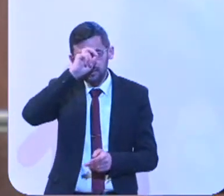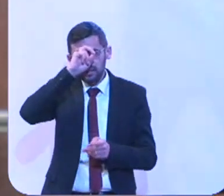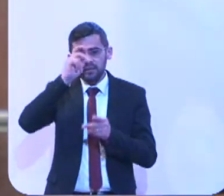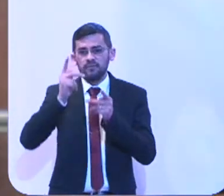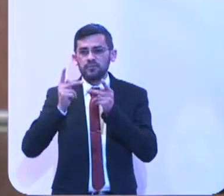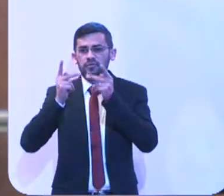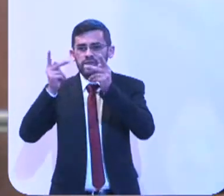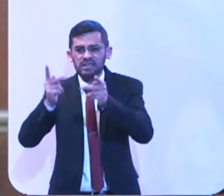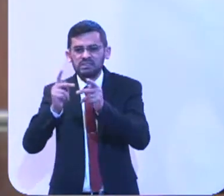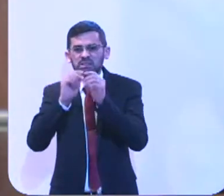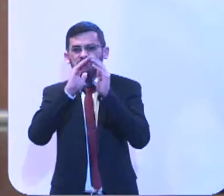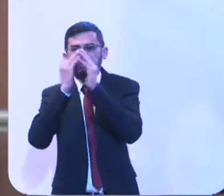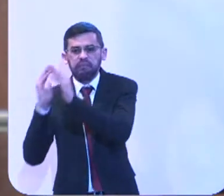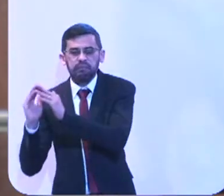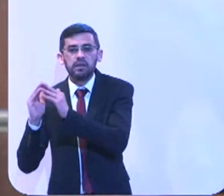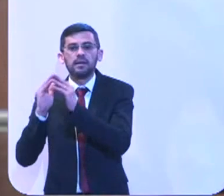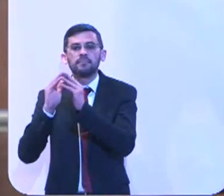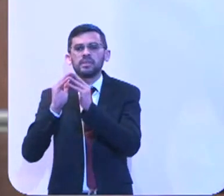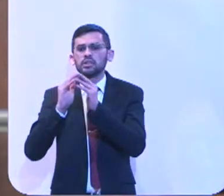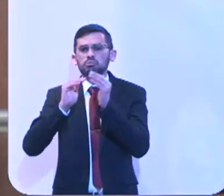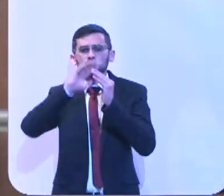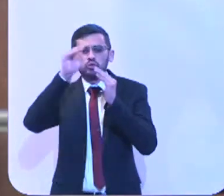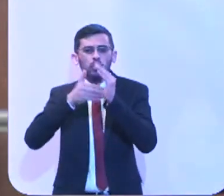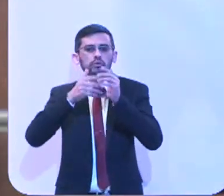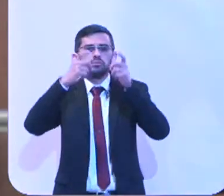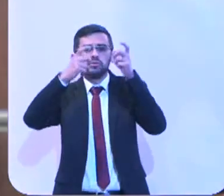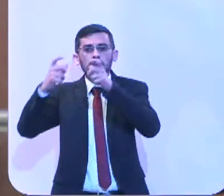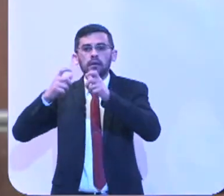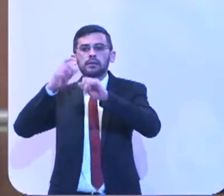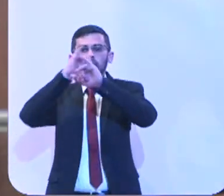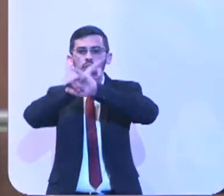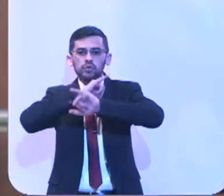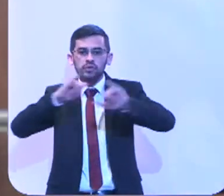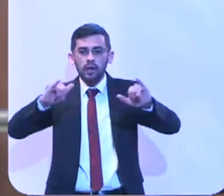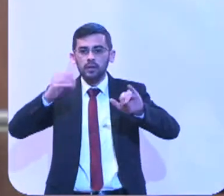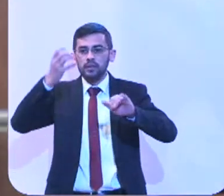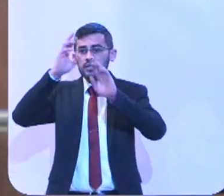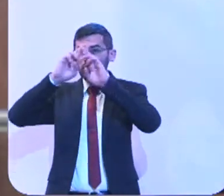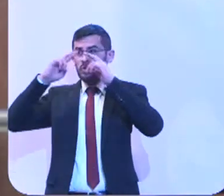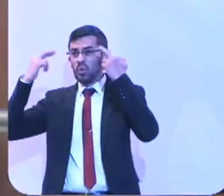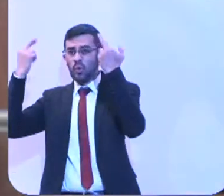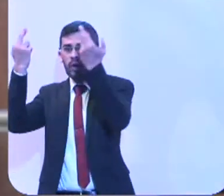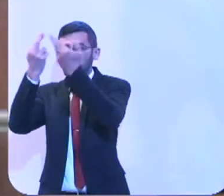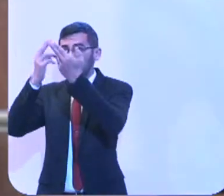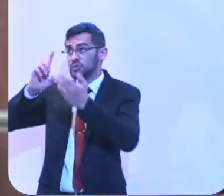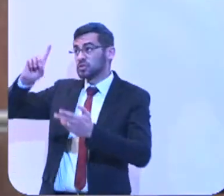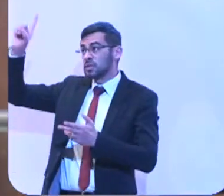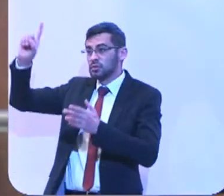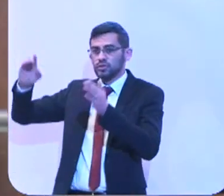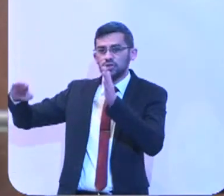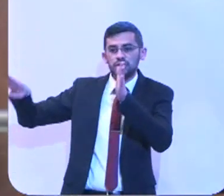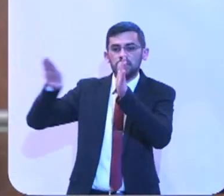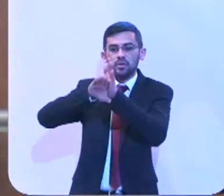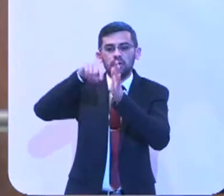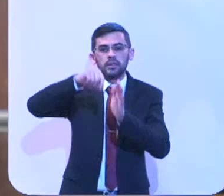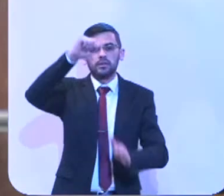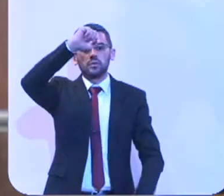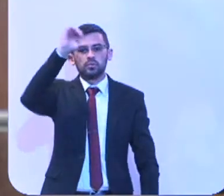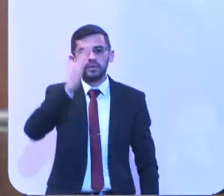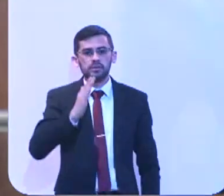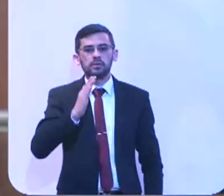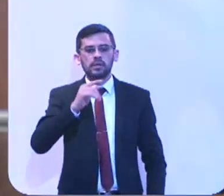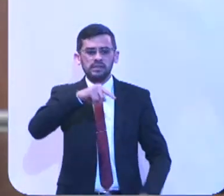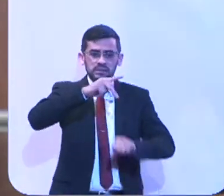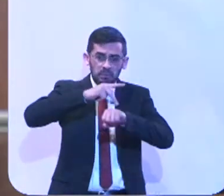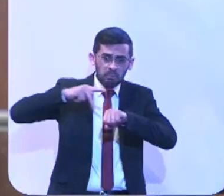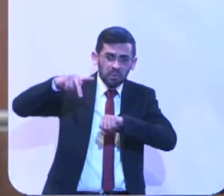entrar nas favelas, nos guetos, nas vielas, e nós vamos declarar que o reino de Deus chegou sobre o Brasil. Esse país